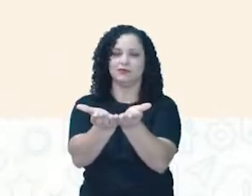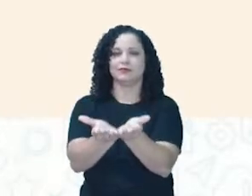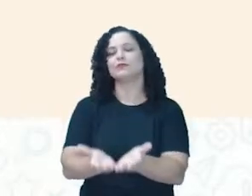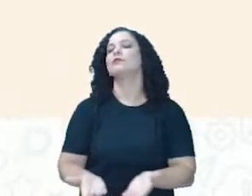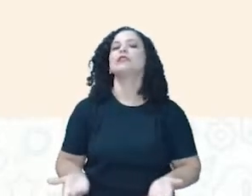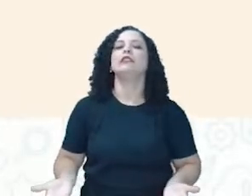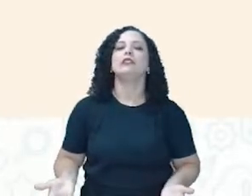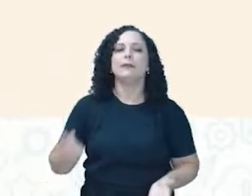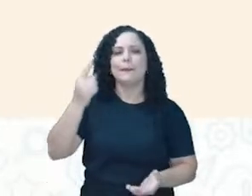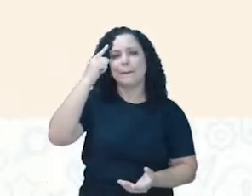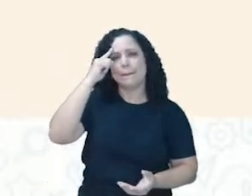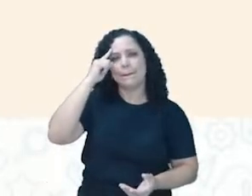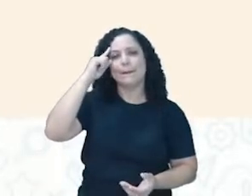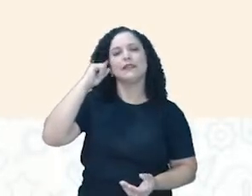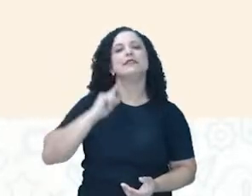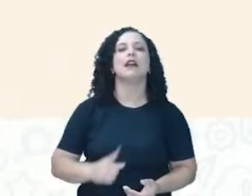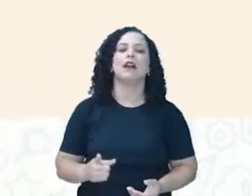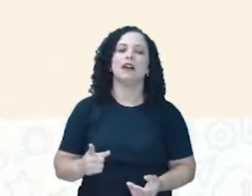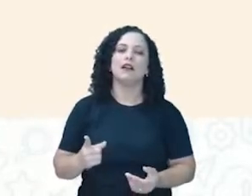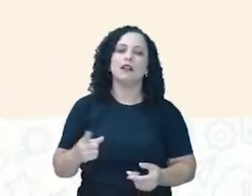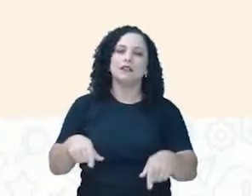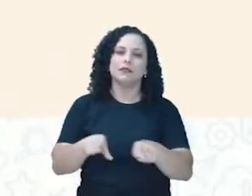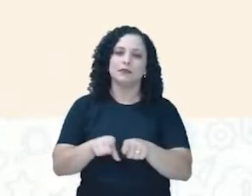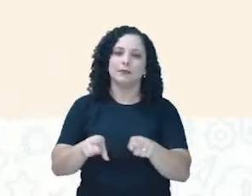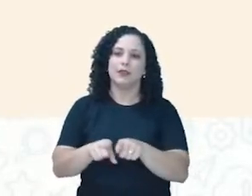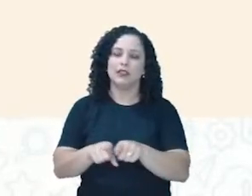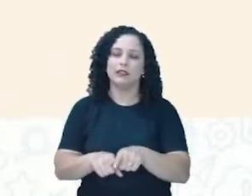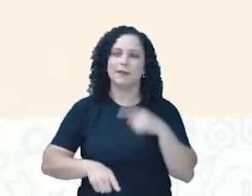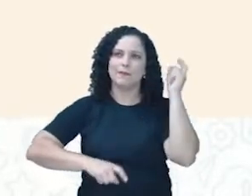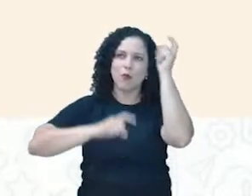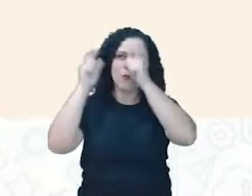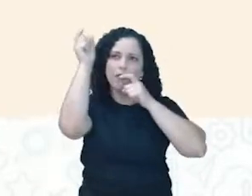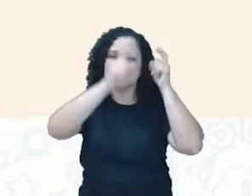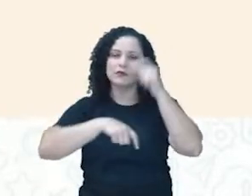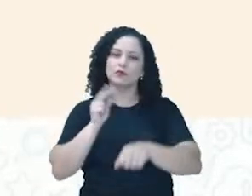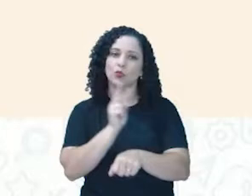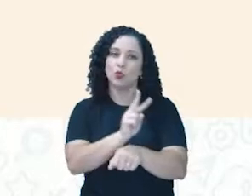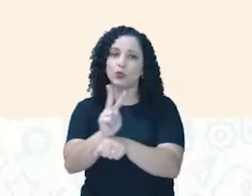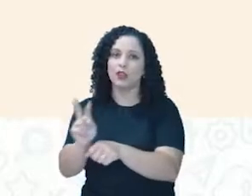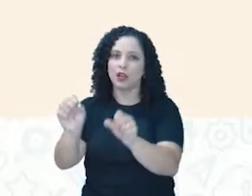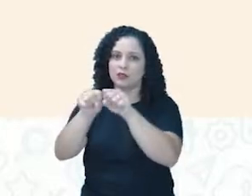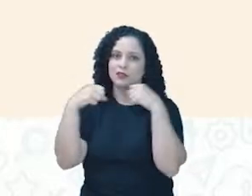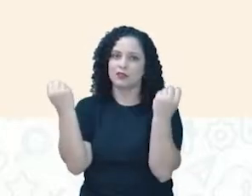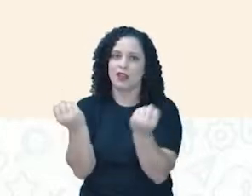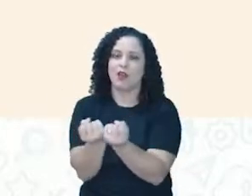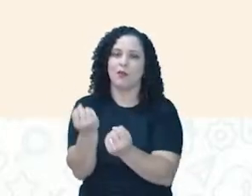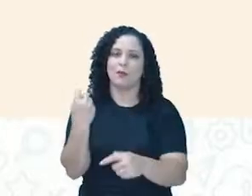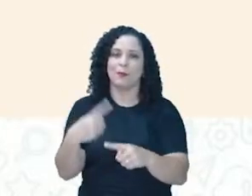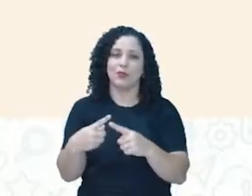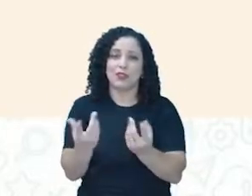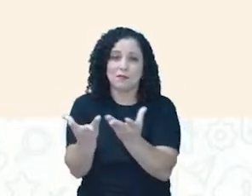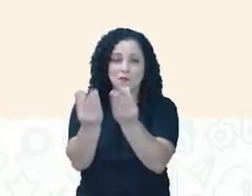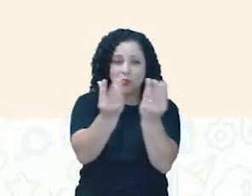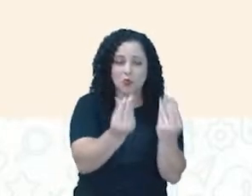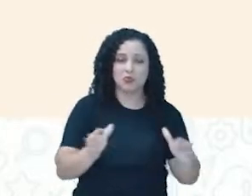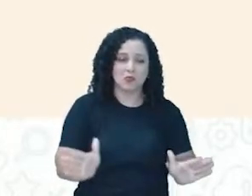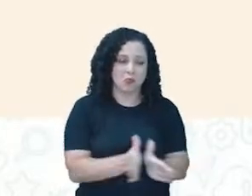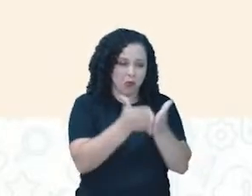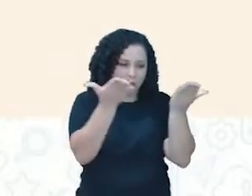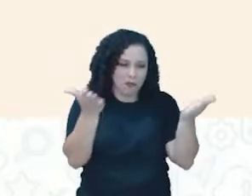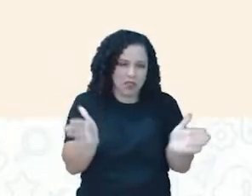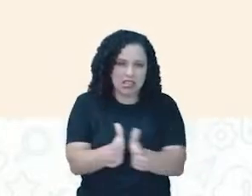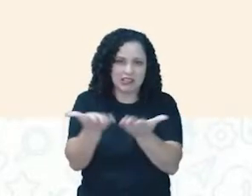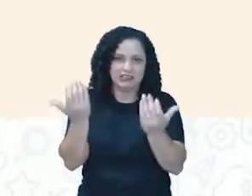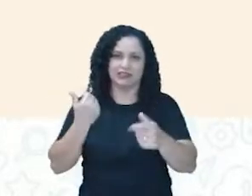falar da preocupação social. A gente vê aí o nível de pobreza, né, de várias questões,